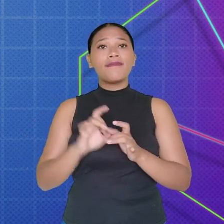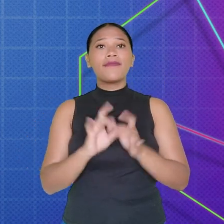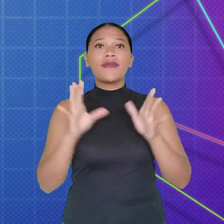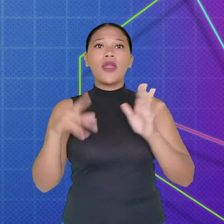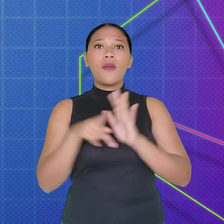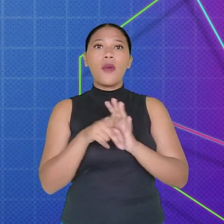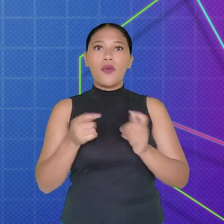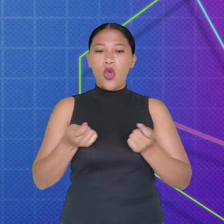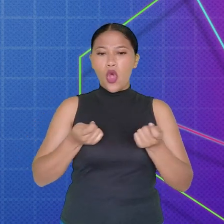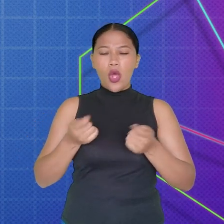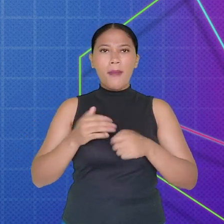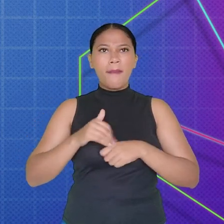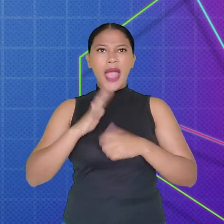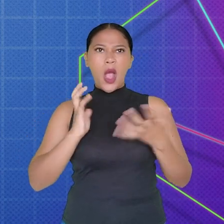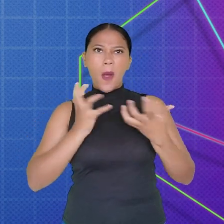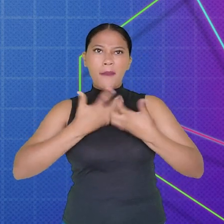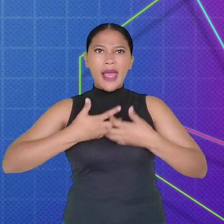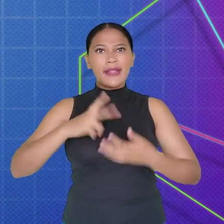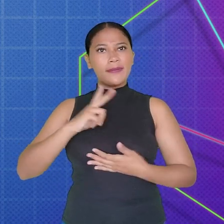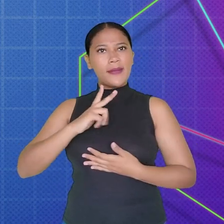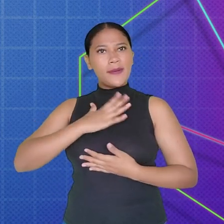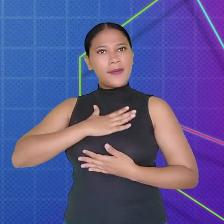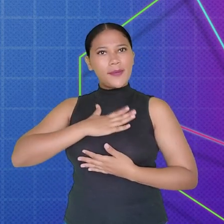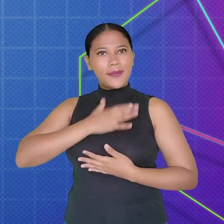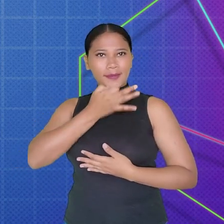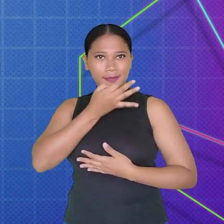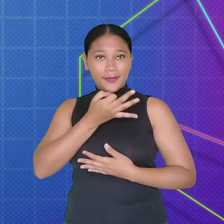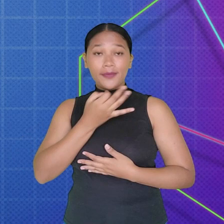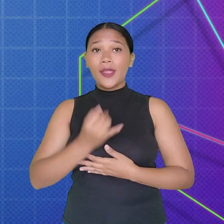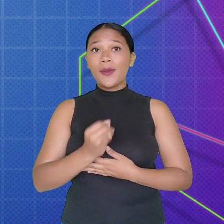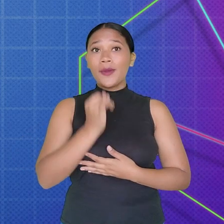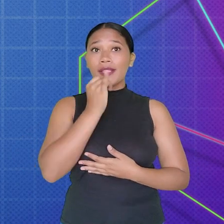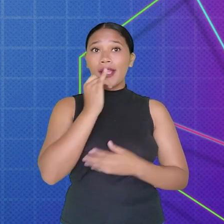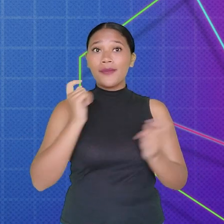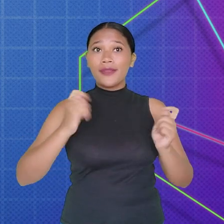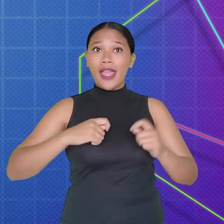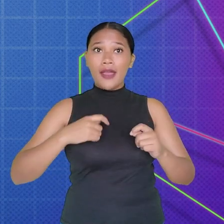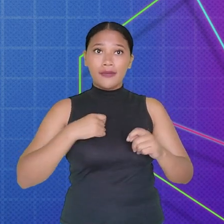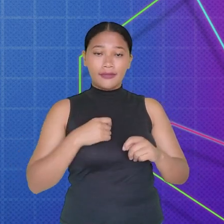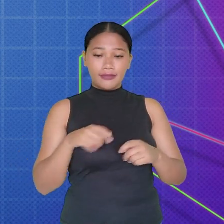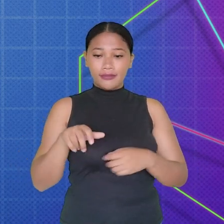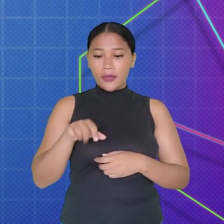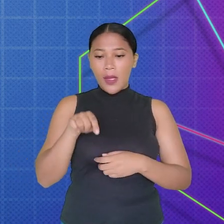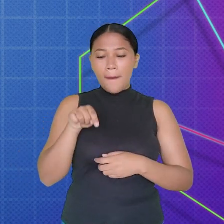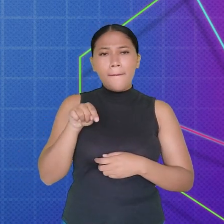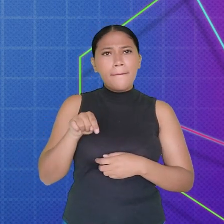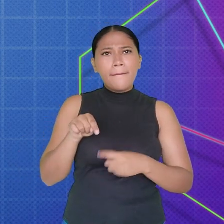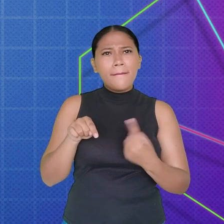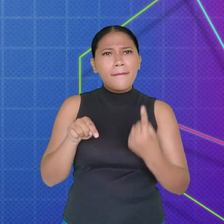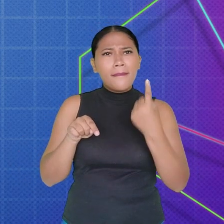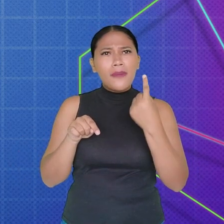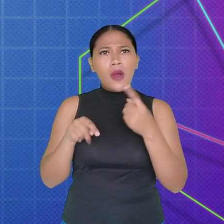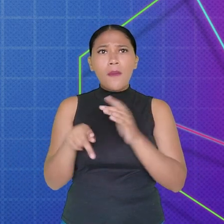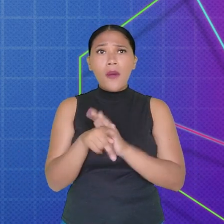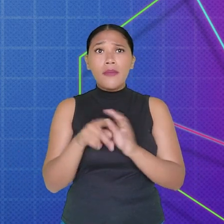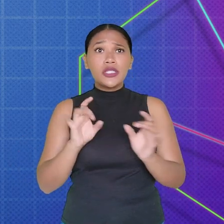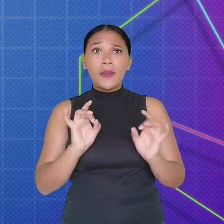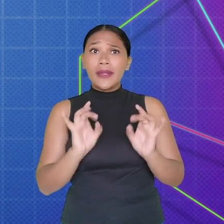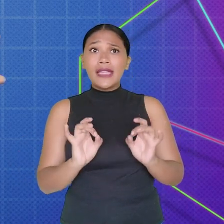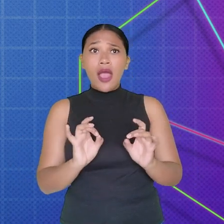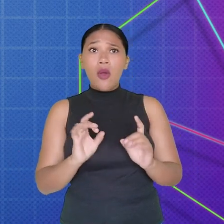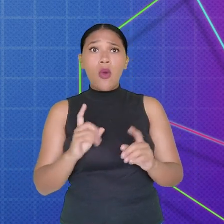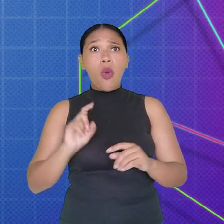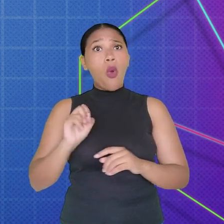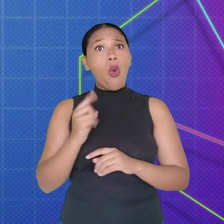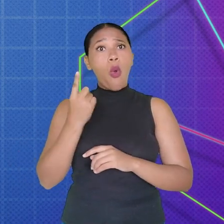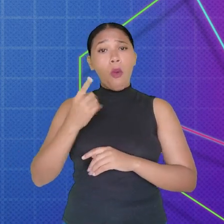a criação de controles mais complexos e personalizados. Por exemplo, é possível mapear uma tecla específica para um ataque especial ou